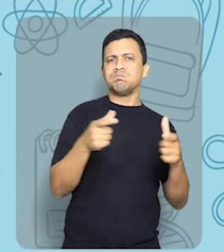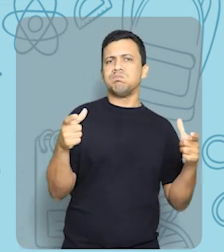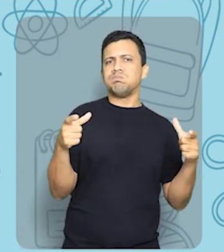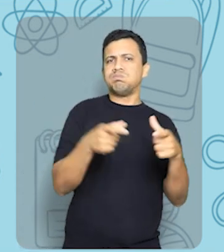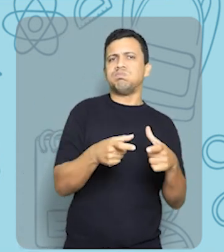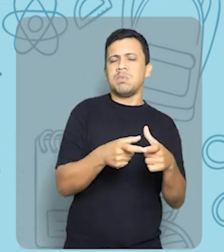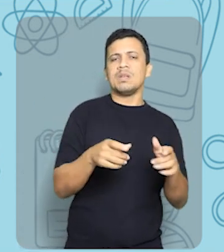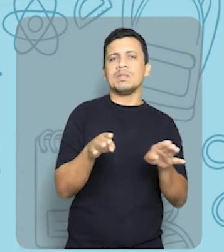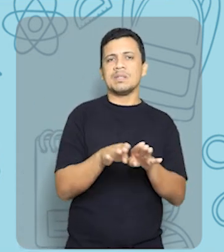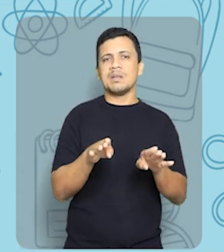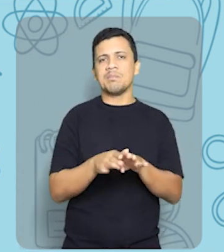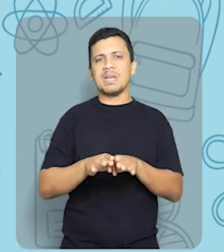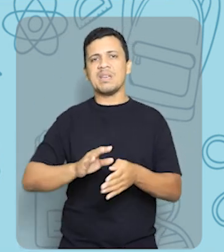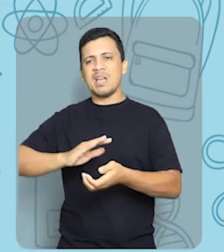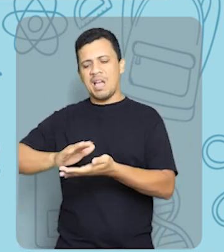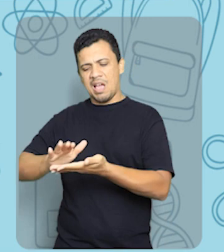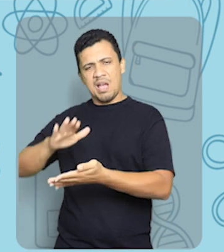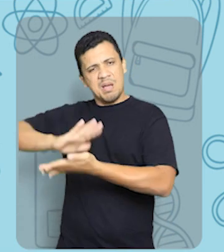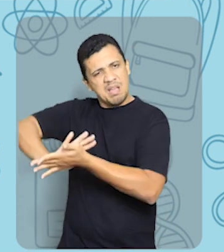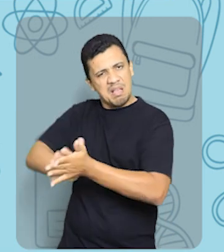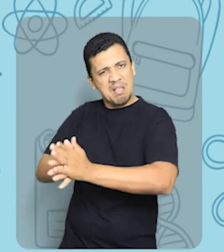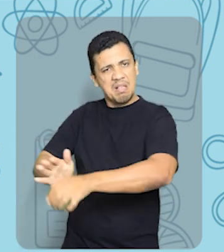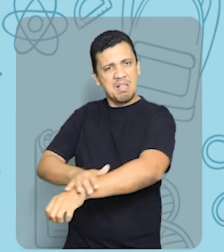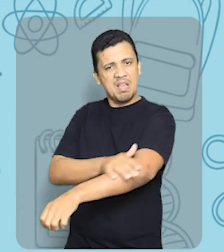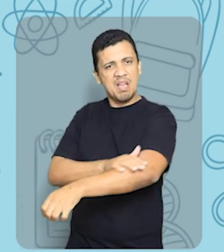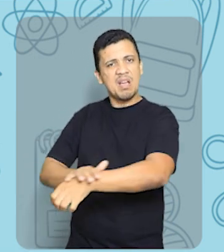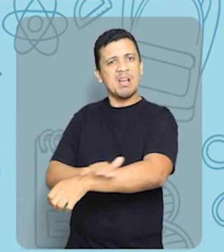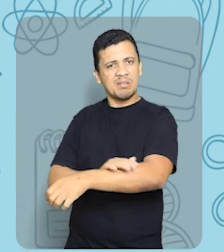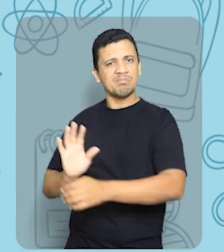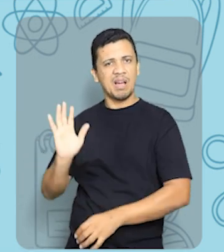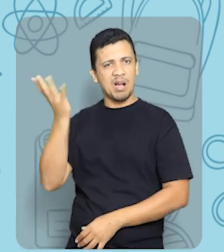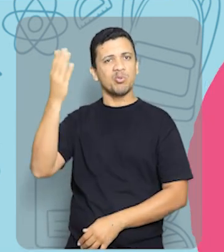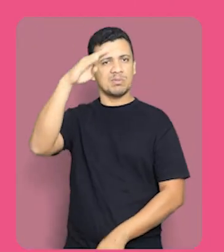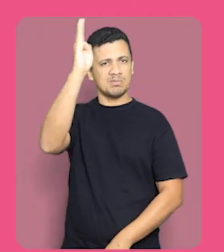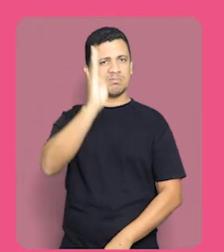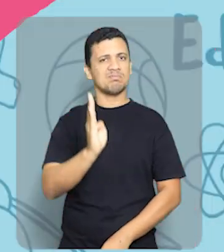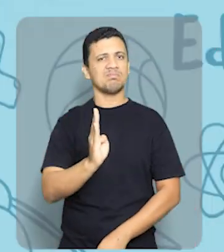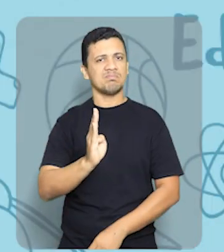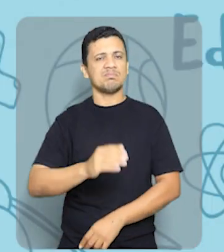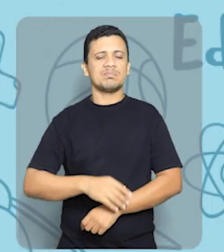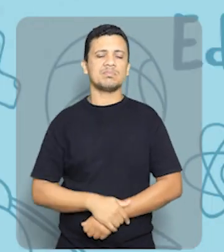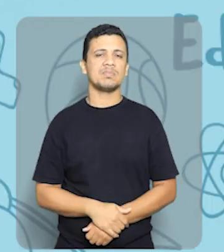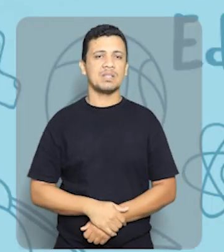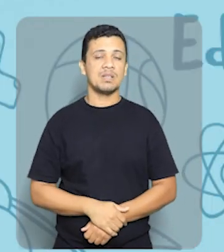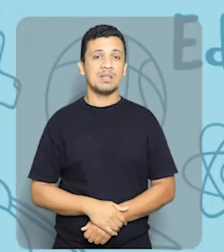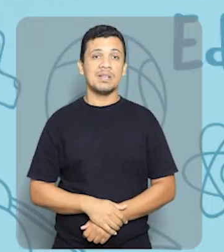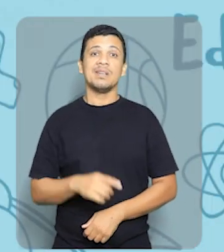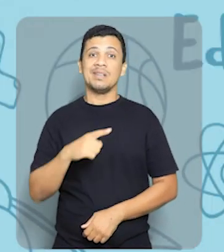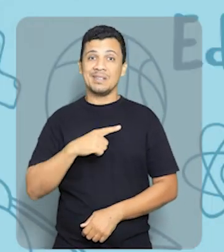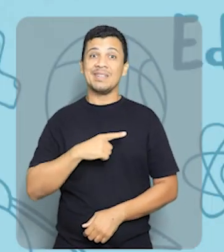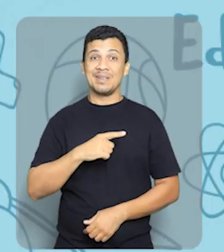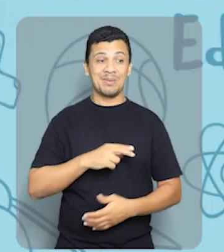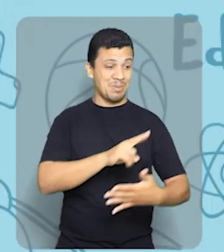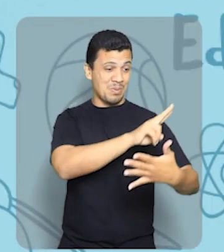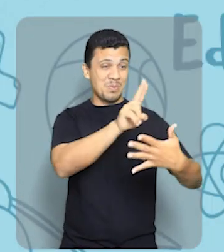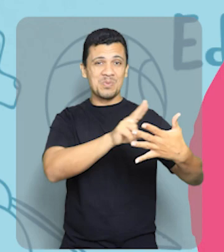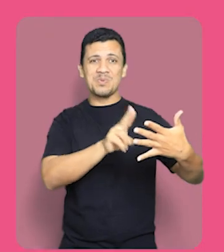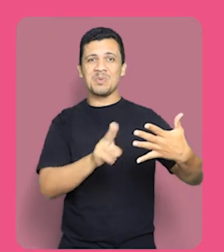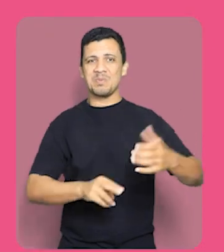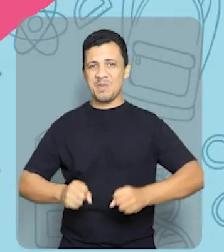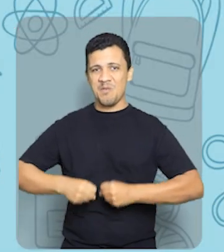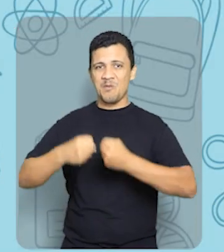da discriminação racial acontecida nos últimos anos. Muitos nomes fortalecem essa